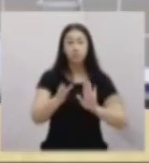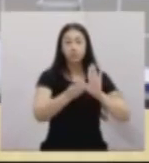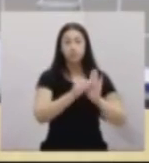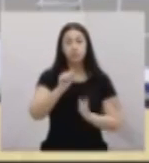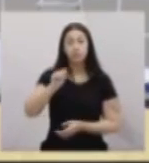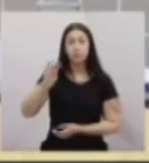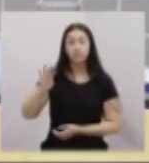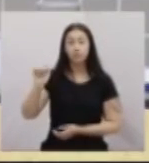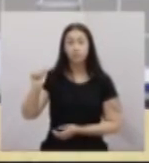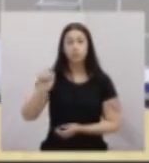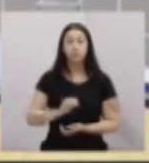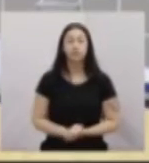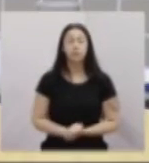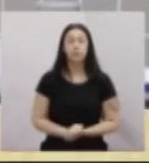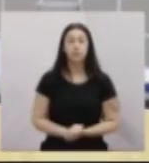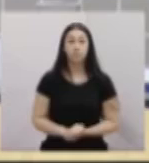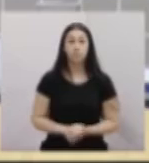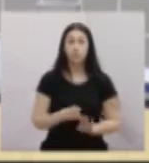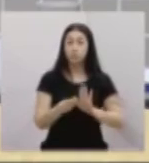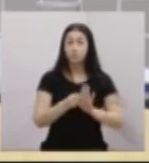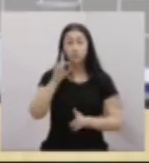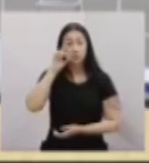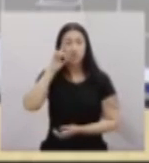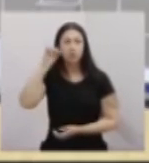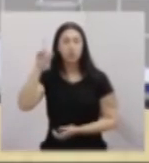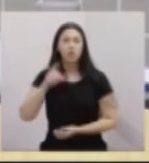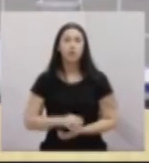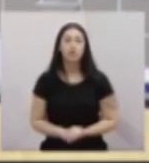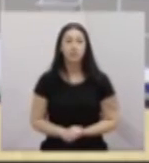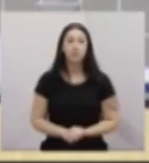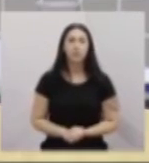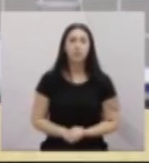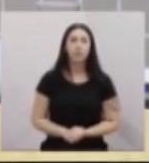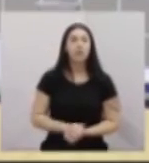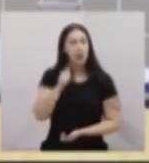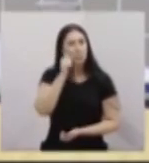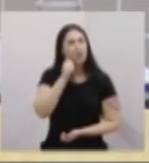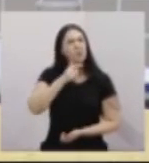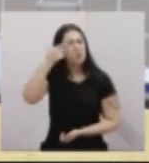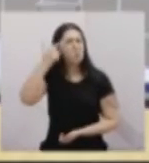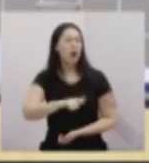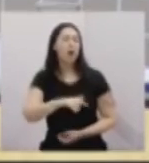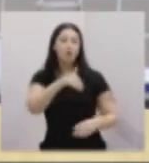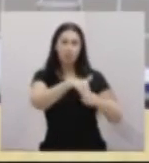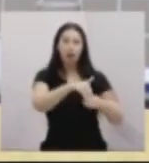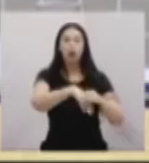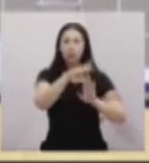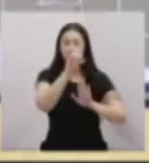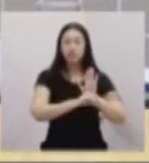ata dos trabalhos dessa sessão o registro do transcurso do Dia da Conquista do Voto Feminino no Brasil, 24 de